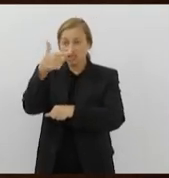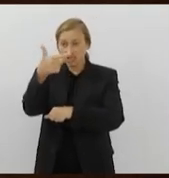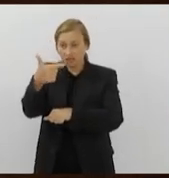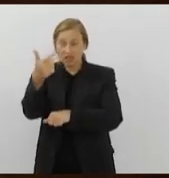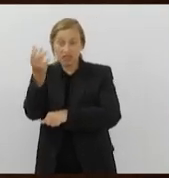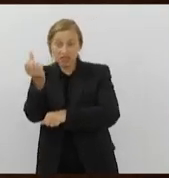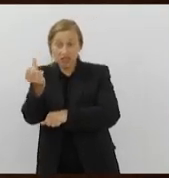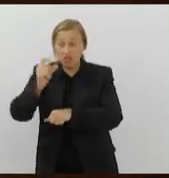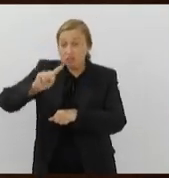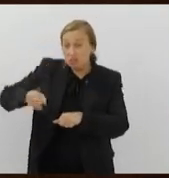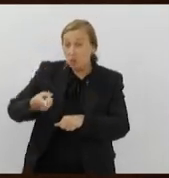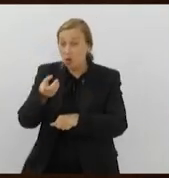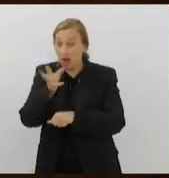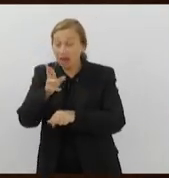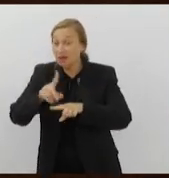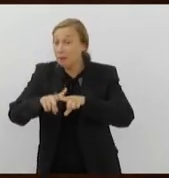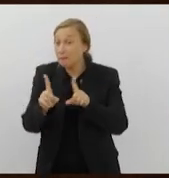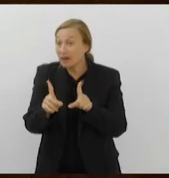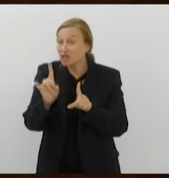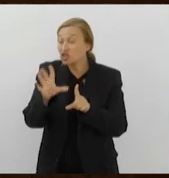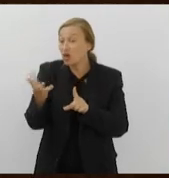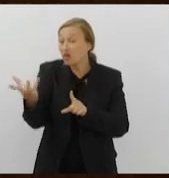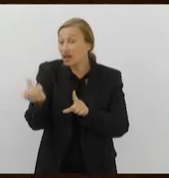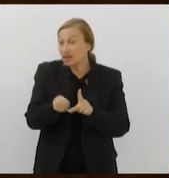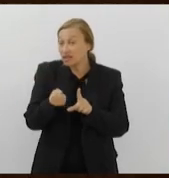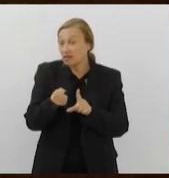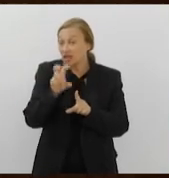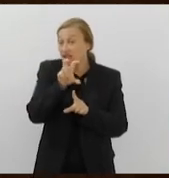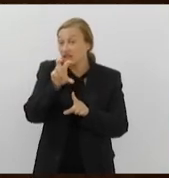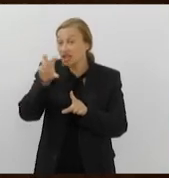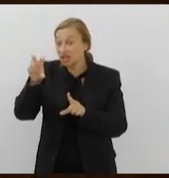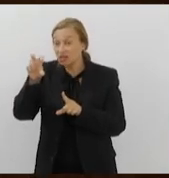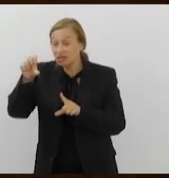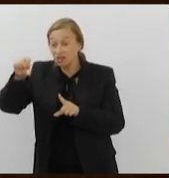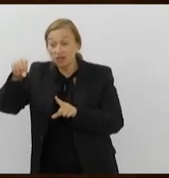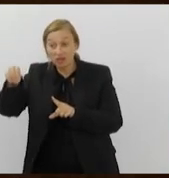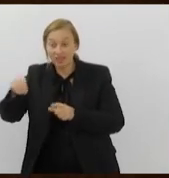R$ 826 mil, né, mas que só vai receber 590.